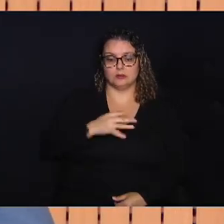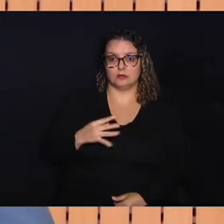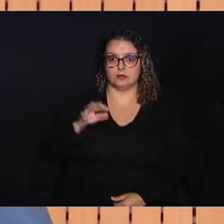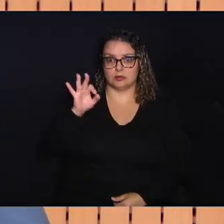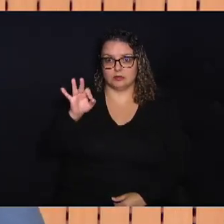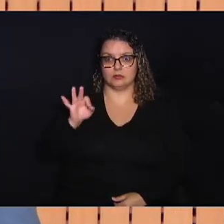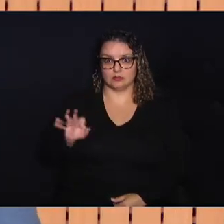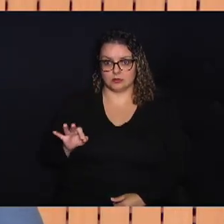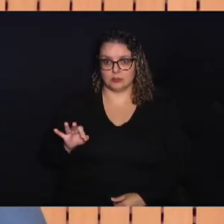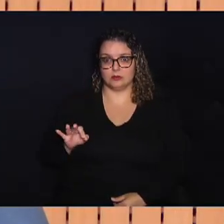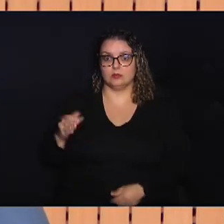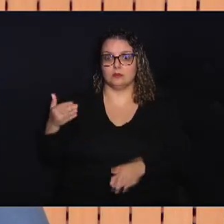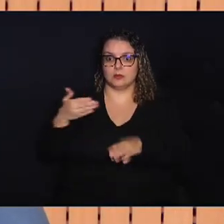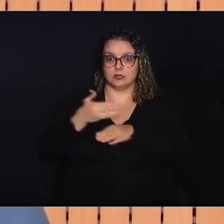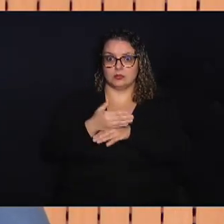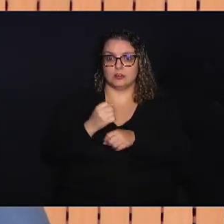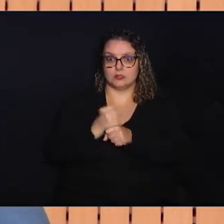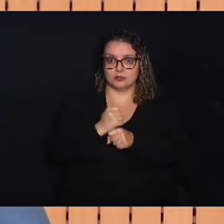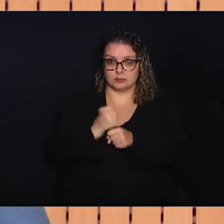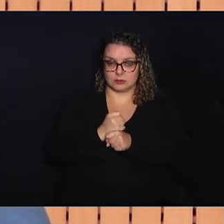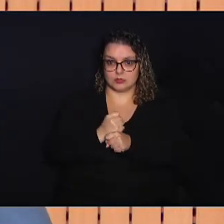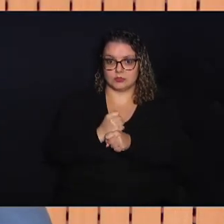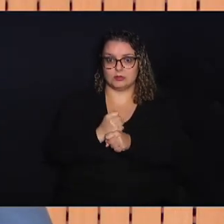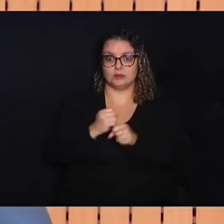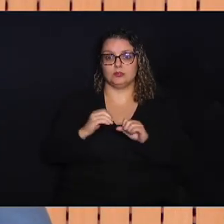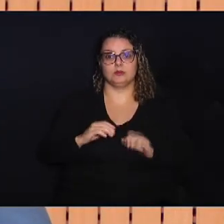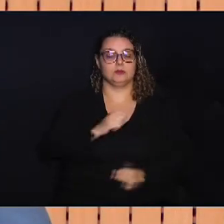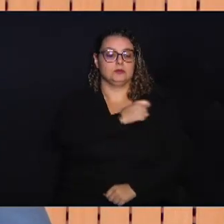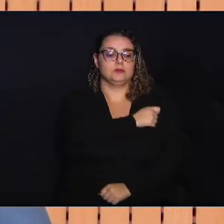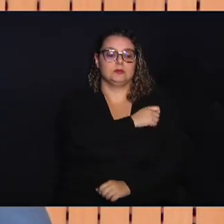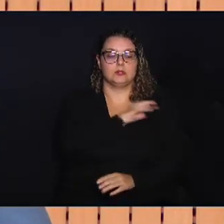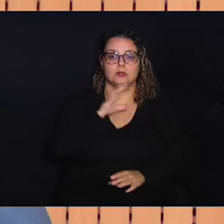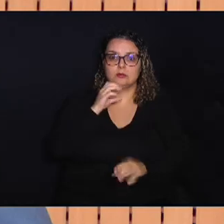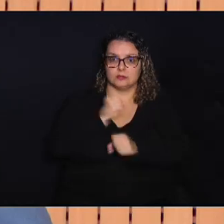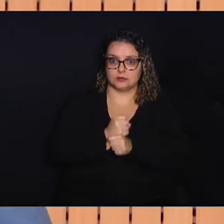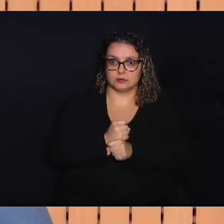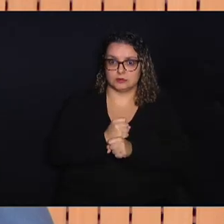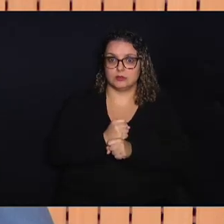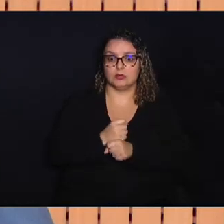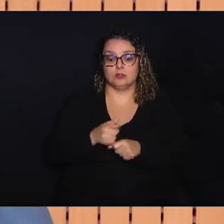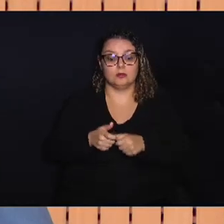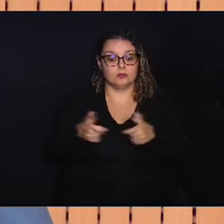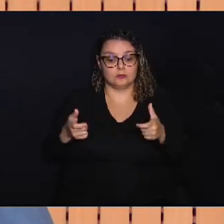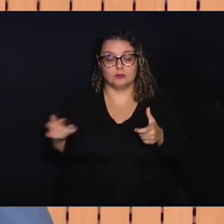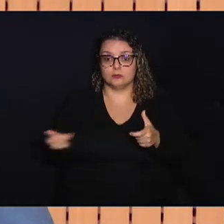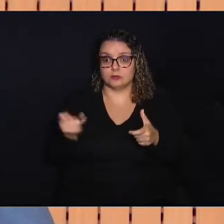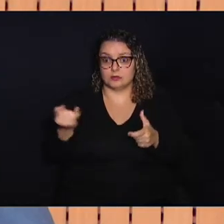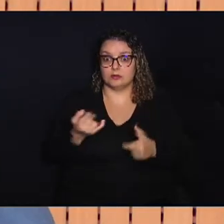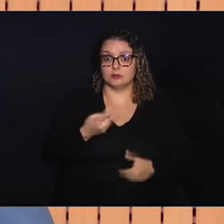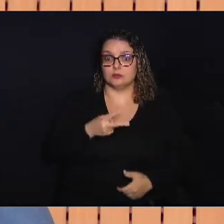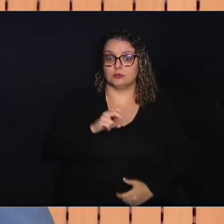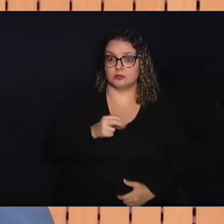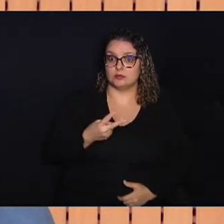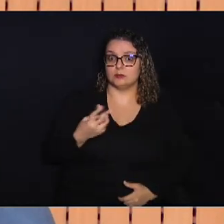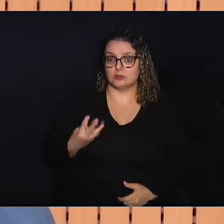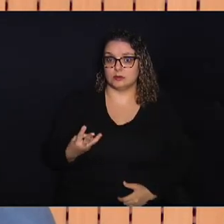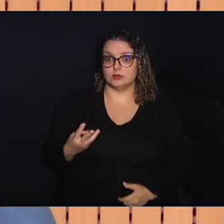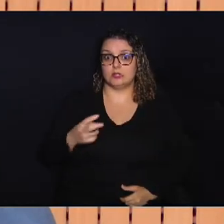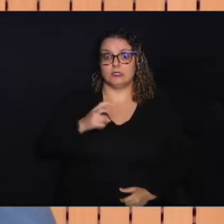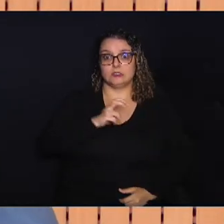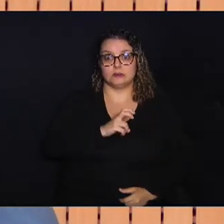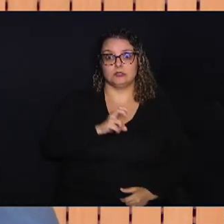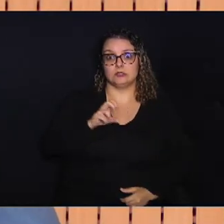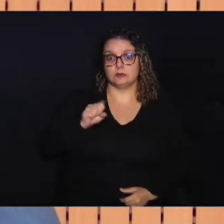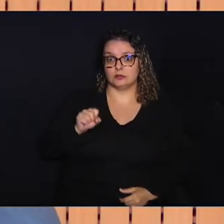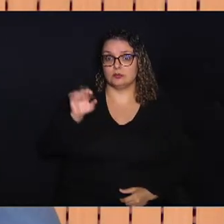94% participaram esse ano dos estudantes concluintes. É um aumento significativo. Em 2023 foi 58%.